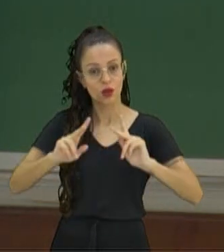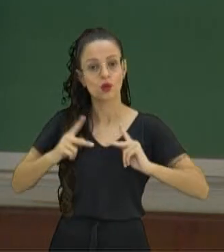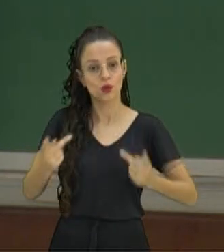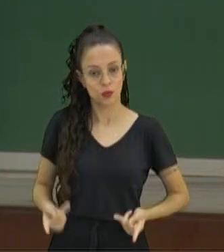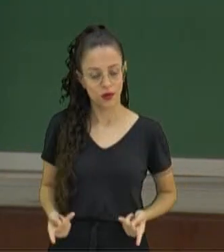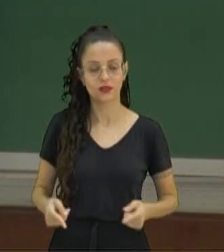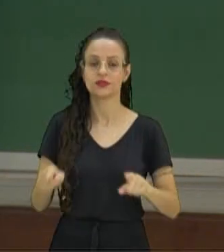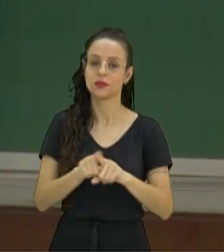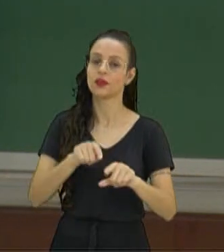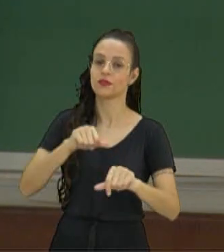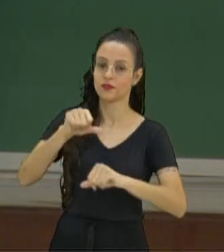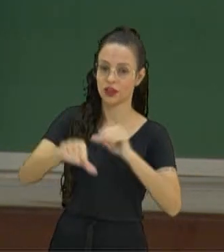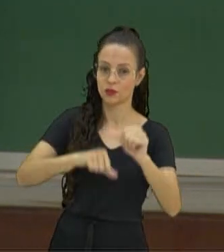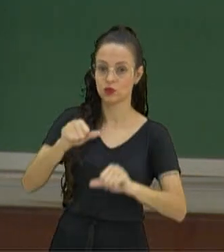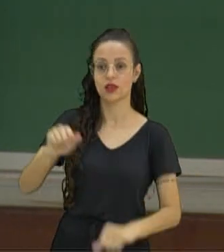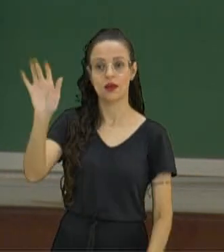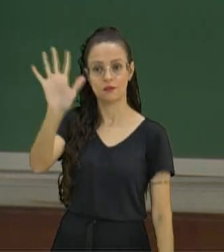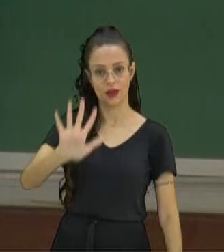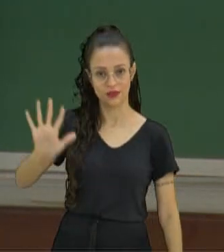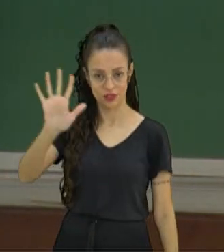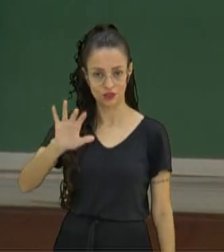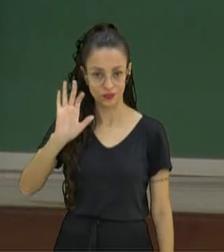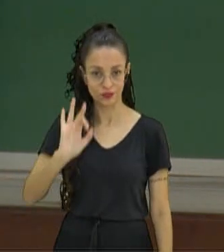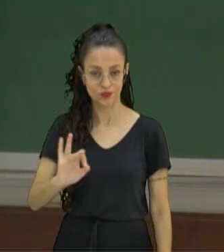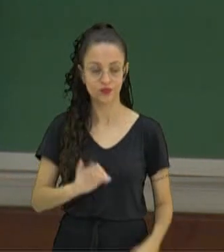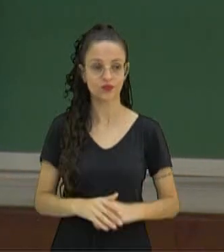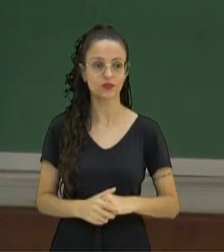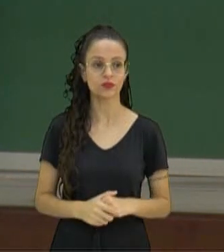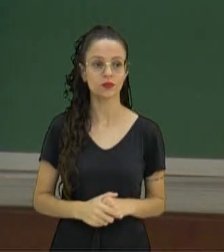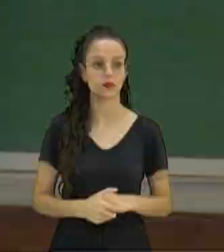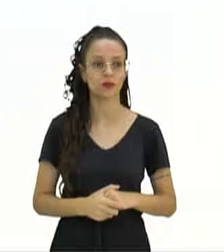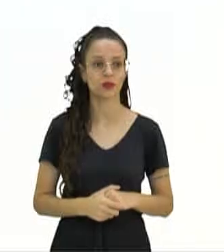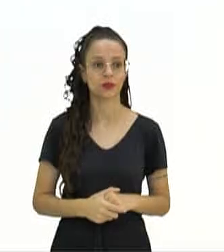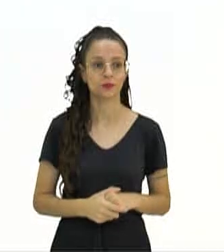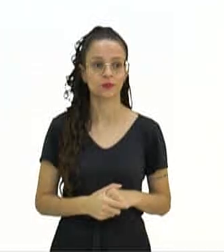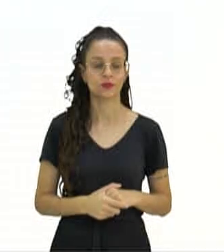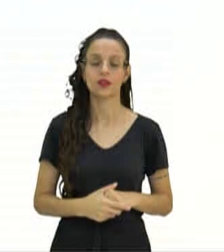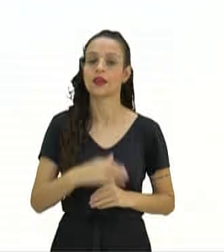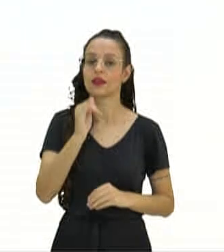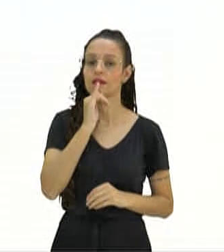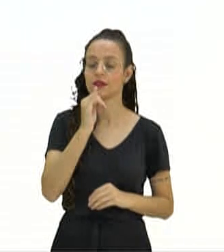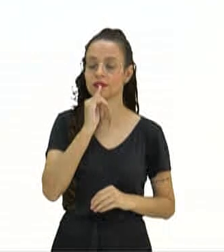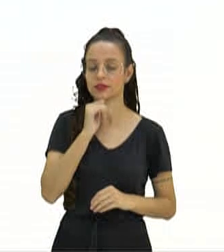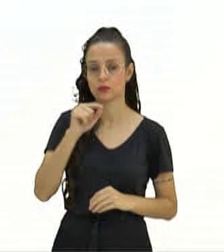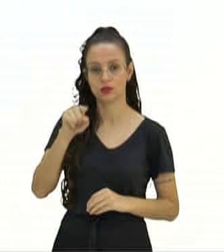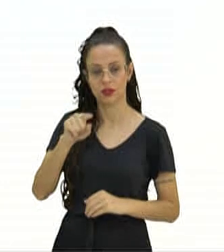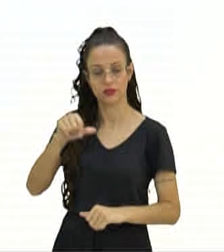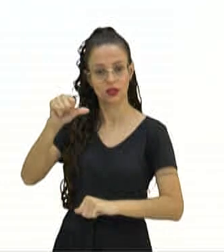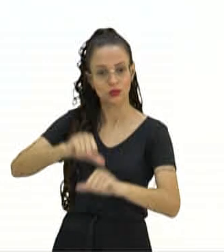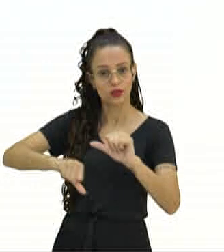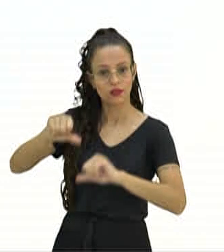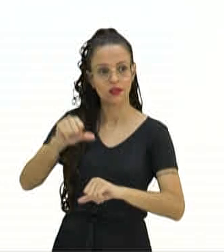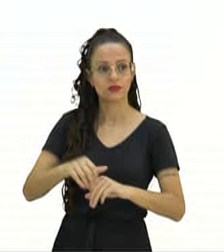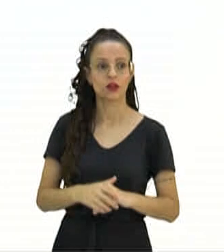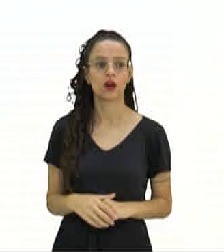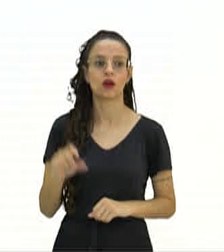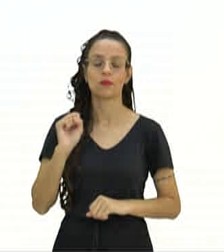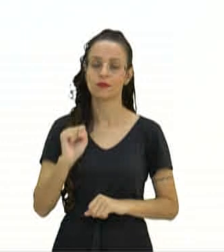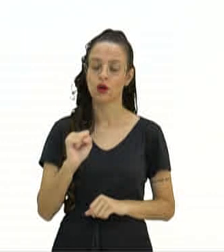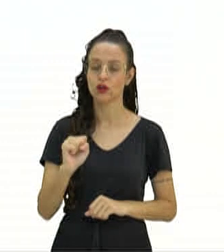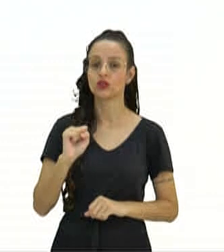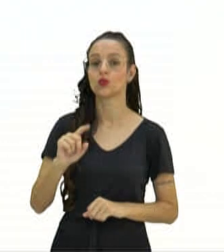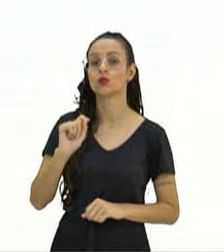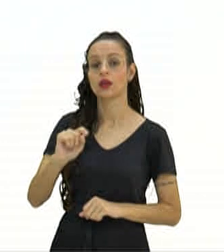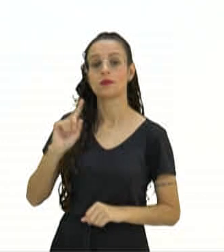vai alterar as paisagens, certo? E aí ali nós vamos ter os exemplos dessa alteração. Eu poderia ter originalmente